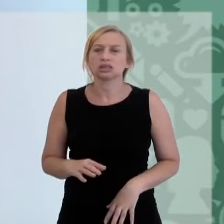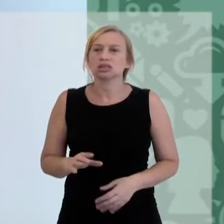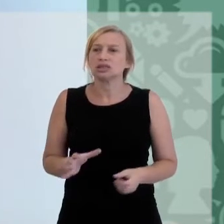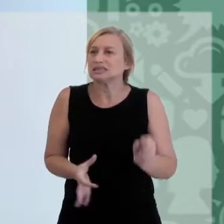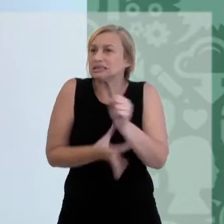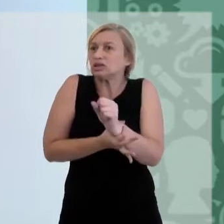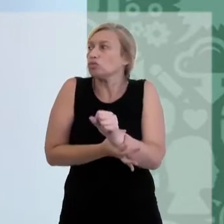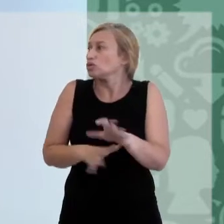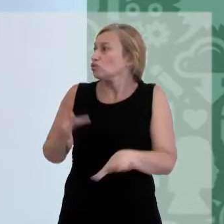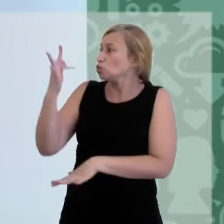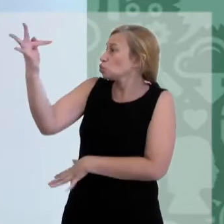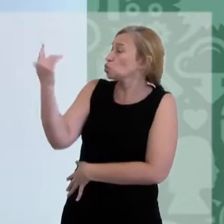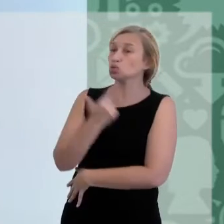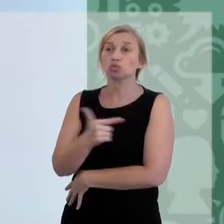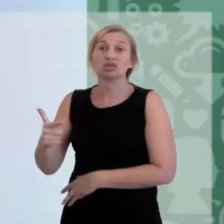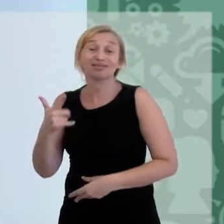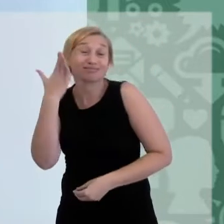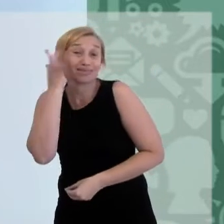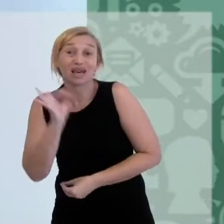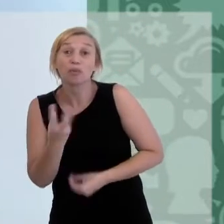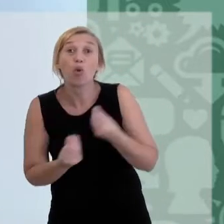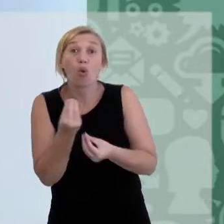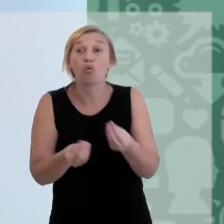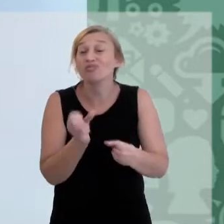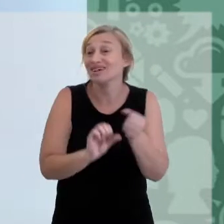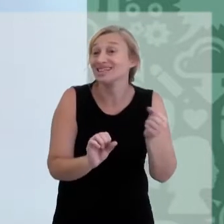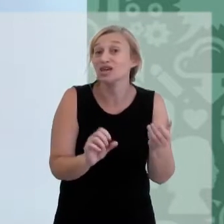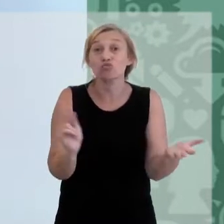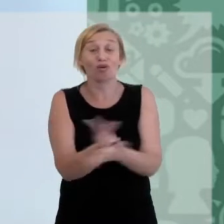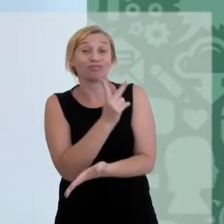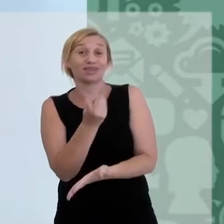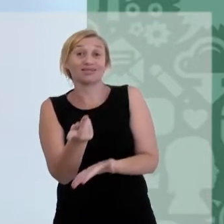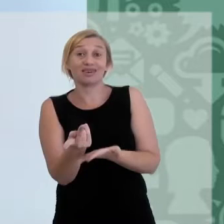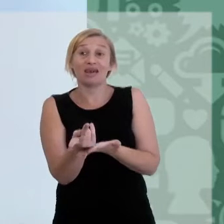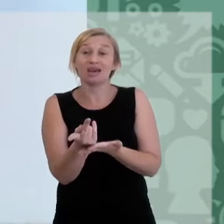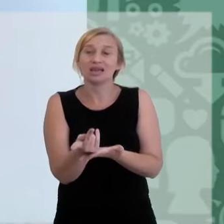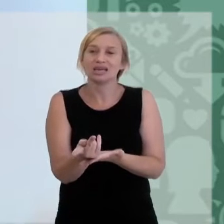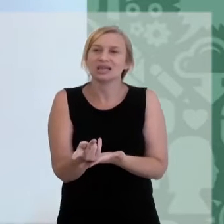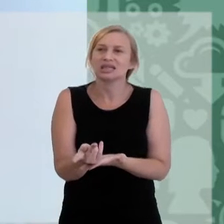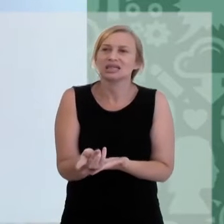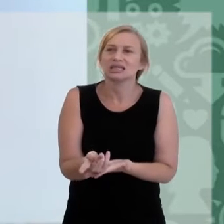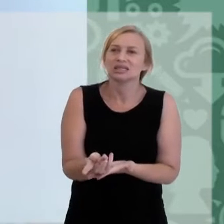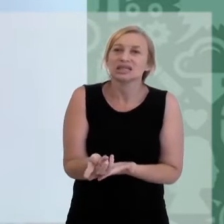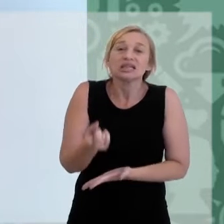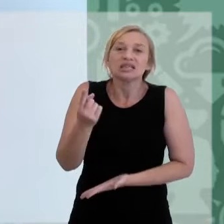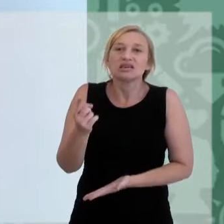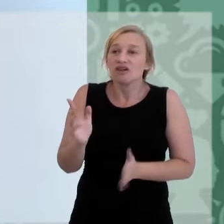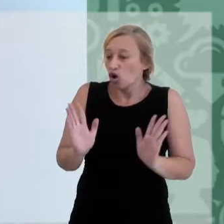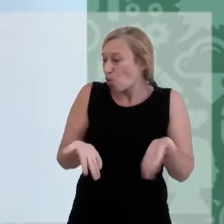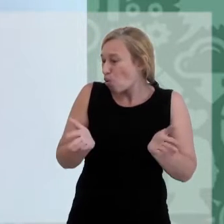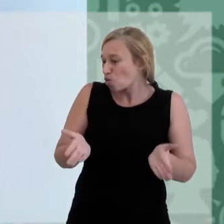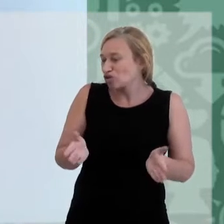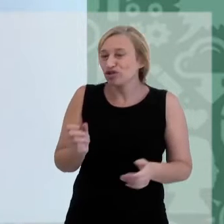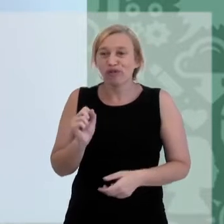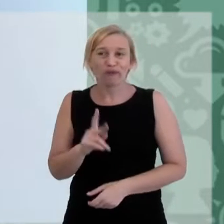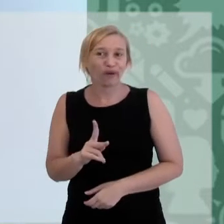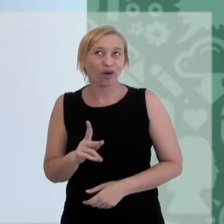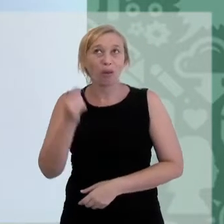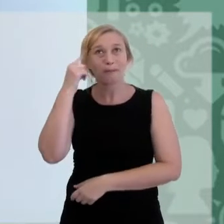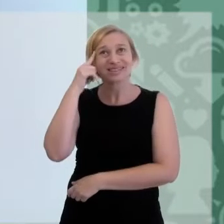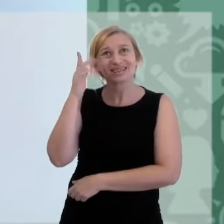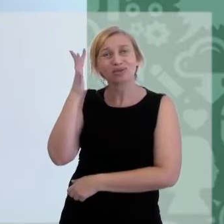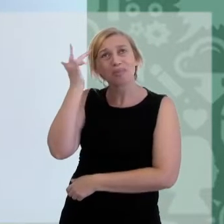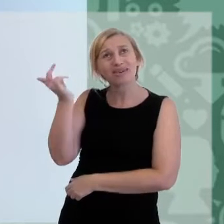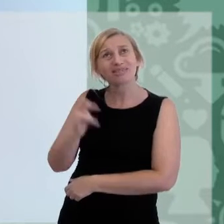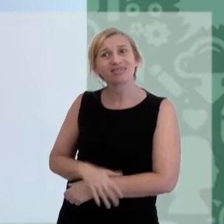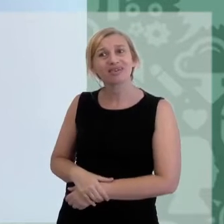com insegurança do futuro, que ninguém sabe como que vai ser, o que vai acontecer, se a gente tem que viver apenas o hoje mesmo, ou se a gente tem que